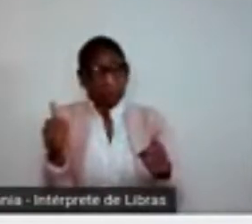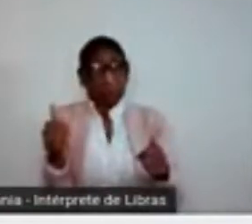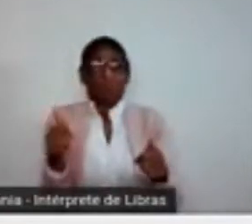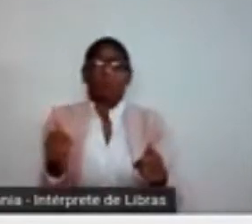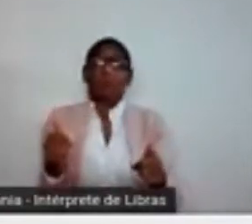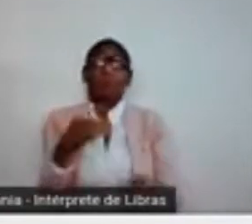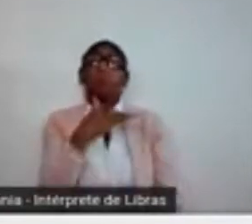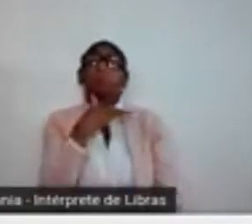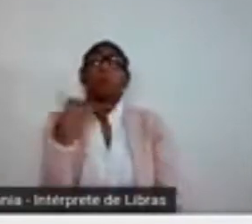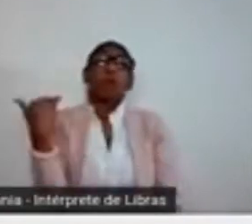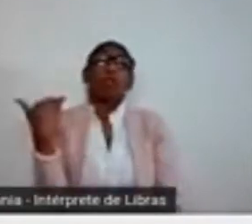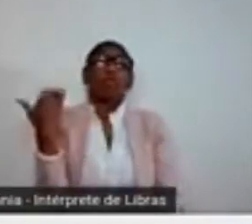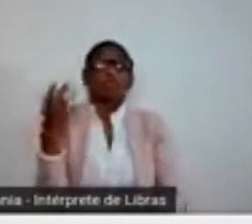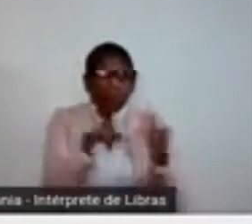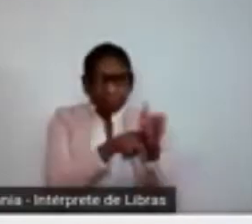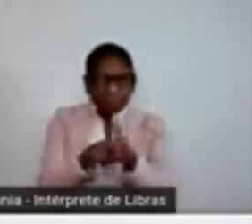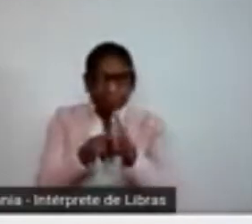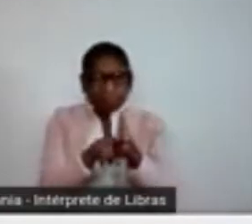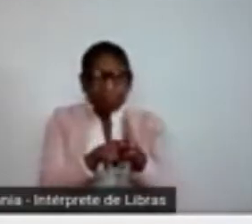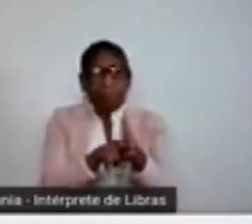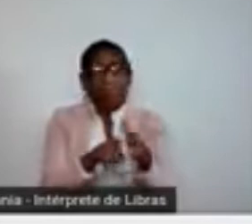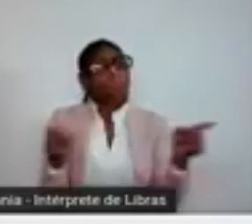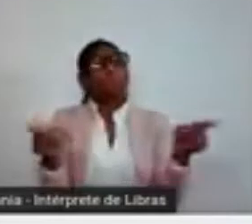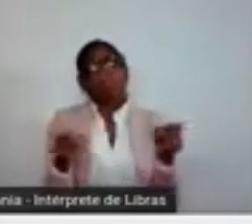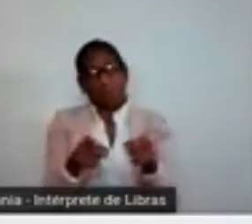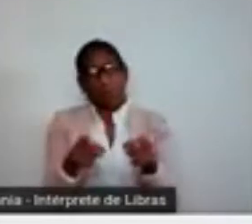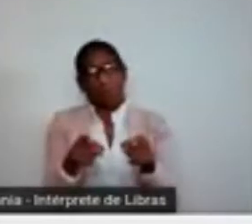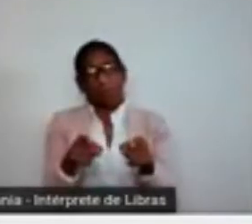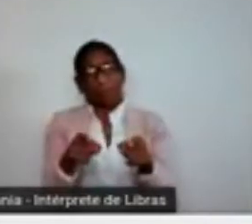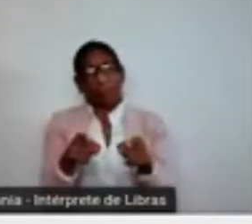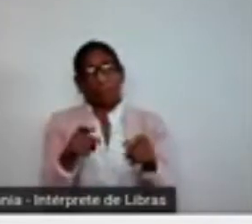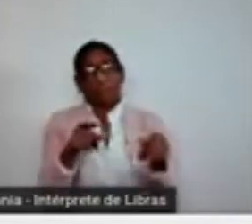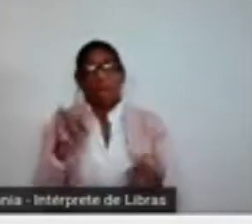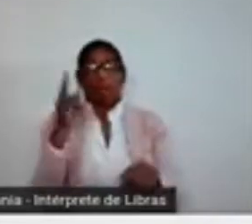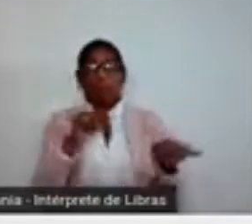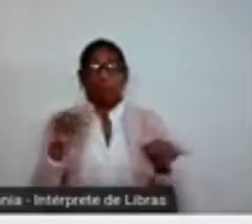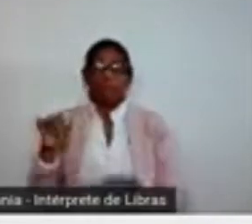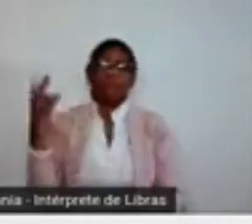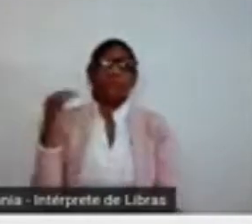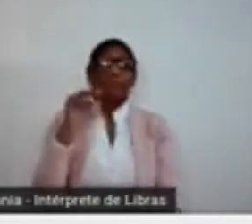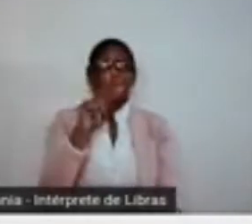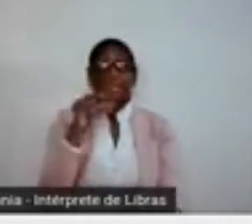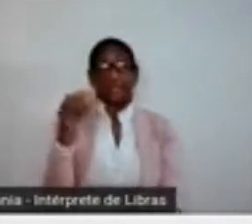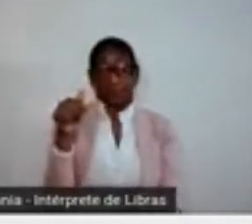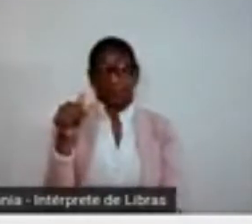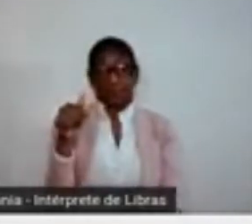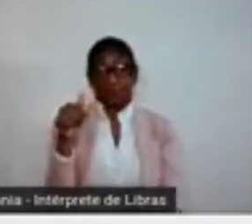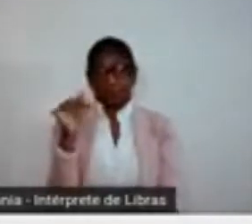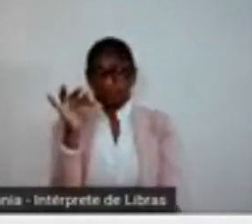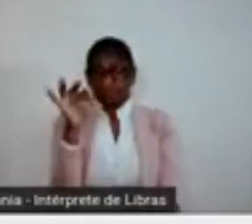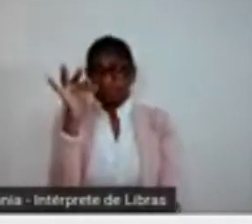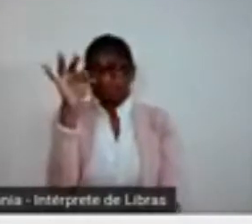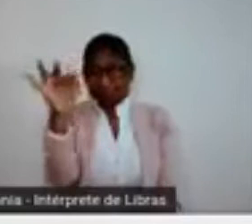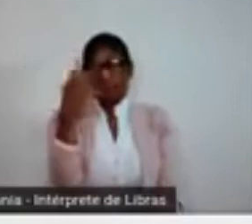óbitos, né, governador, que é menor do que a que temos hoje. Então, Perfeito. Na última semana foram 27 óbitos e a projeção para daqui a